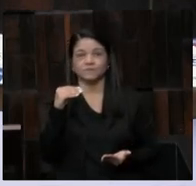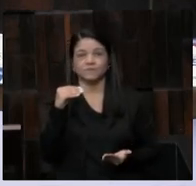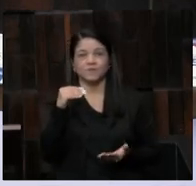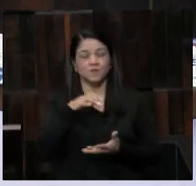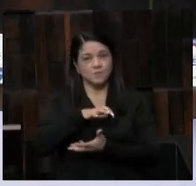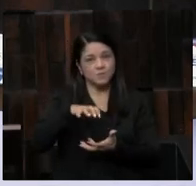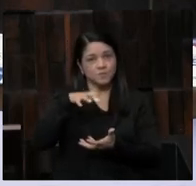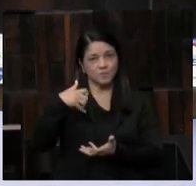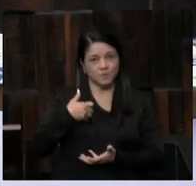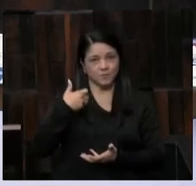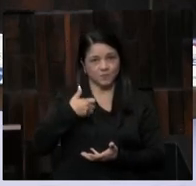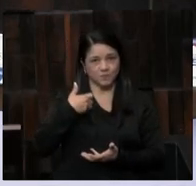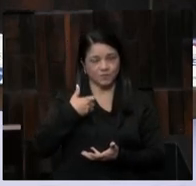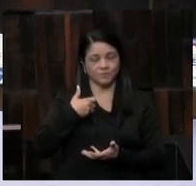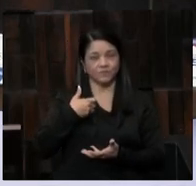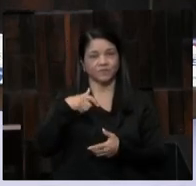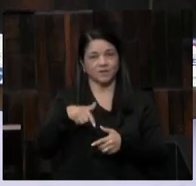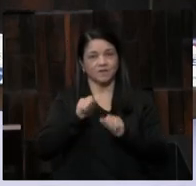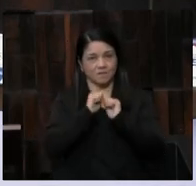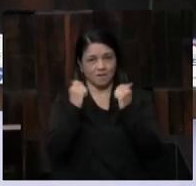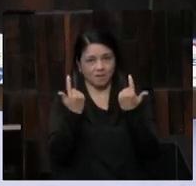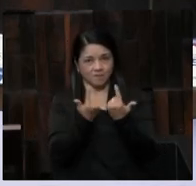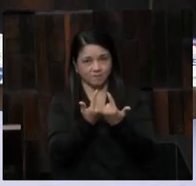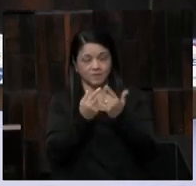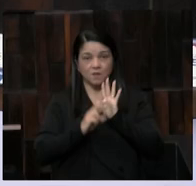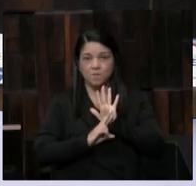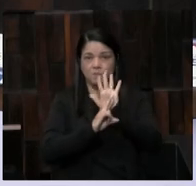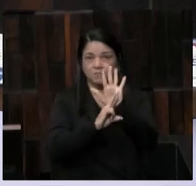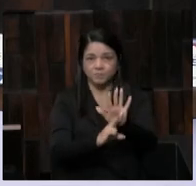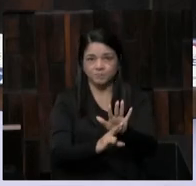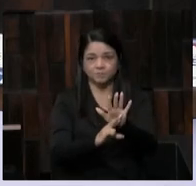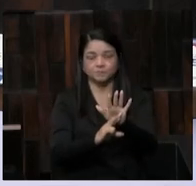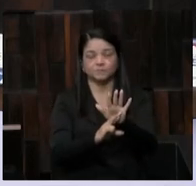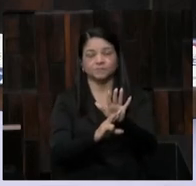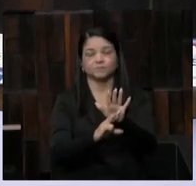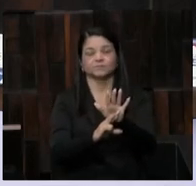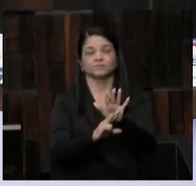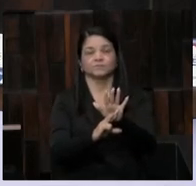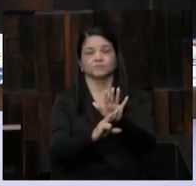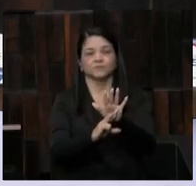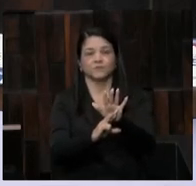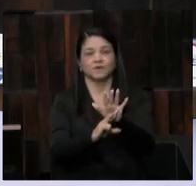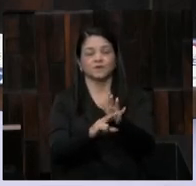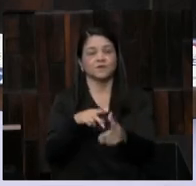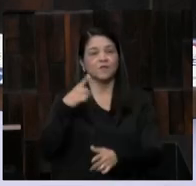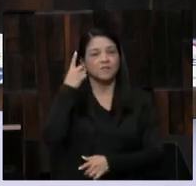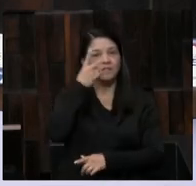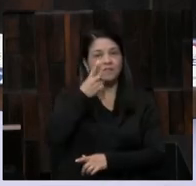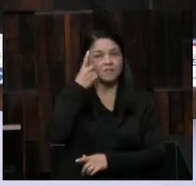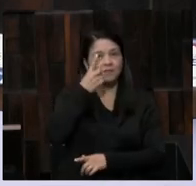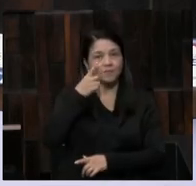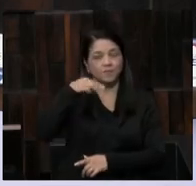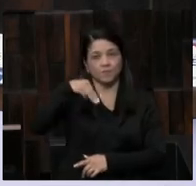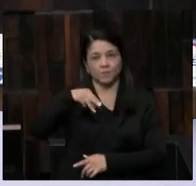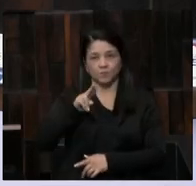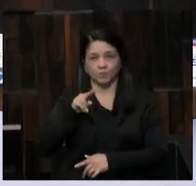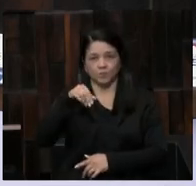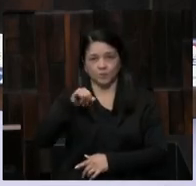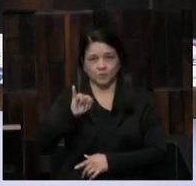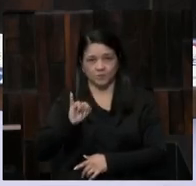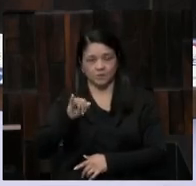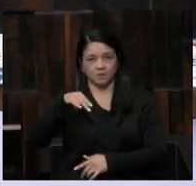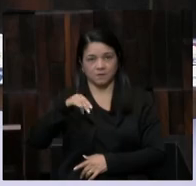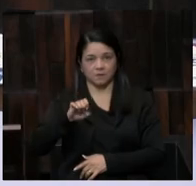dos Idosos aqui da Casa, representados respectivamente pelo deputado Munir Neto e